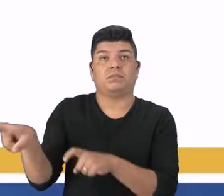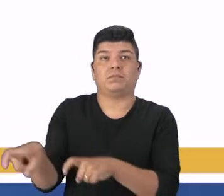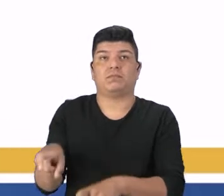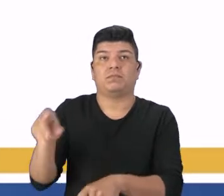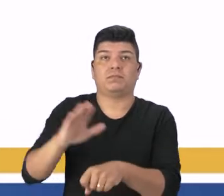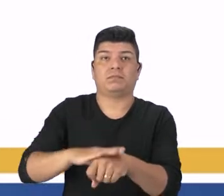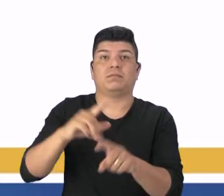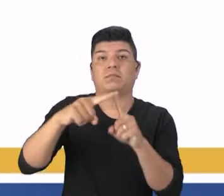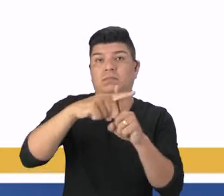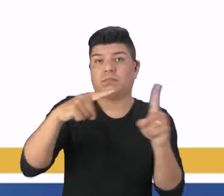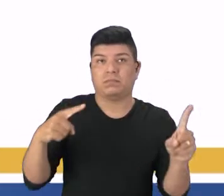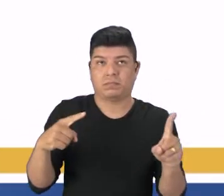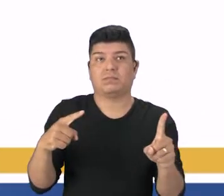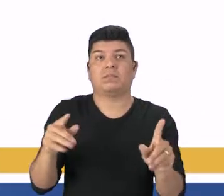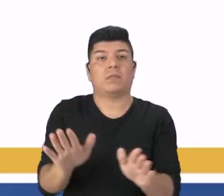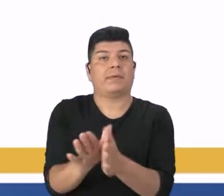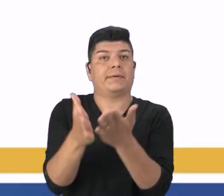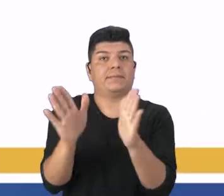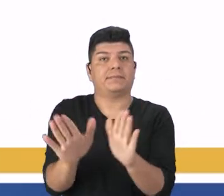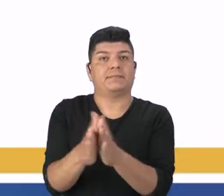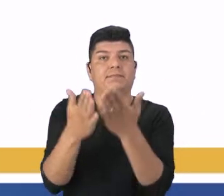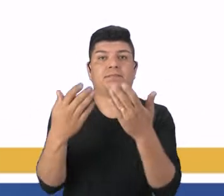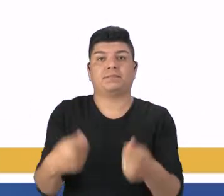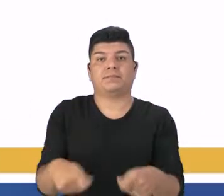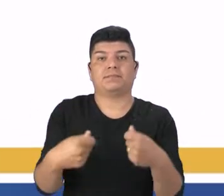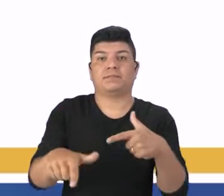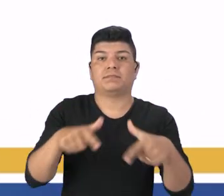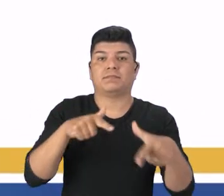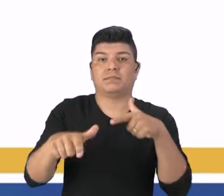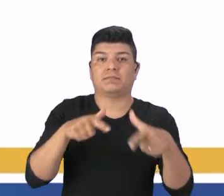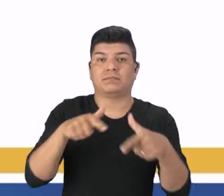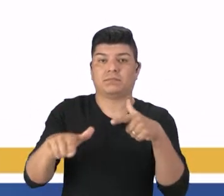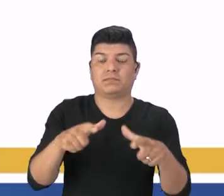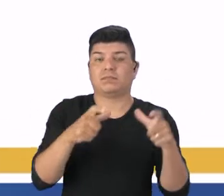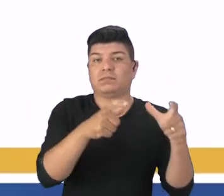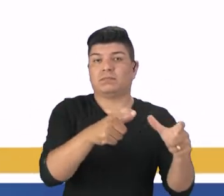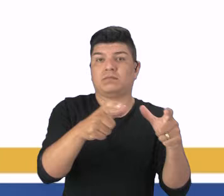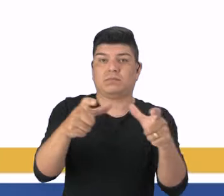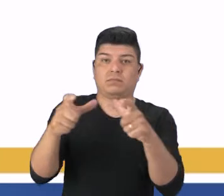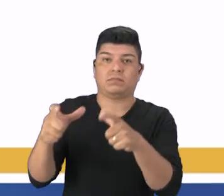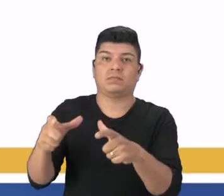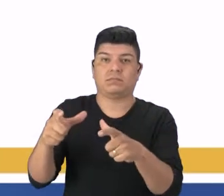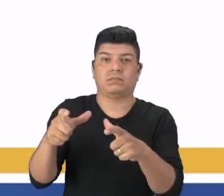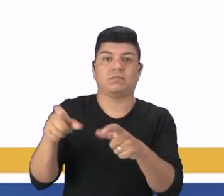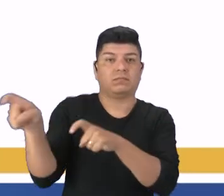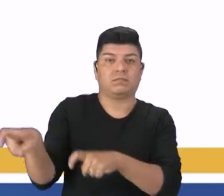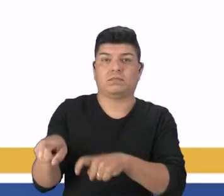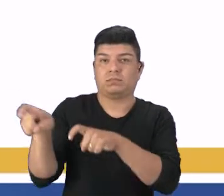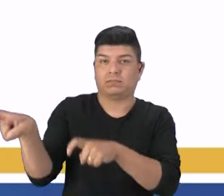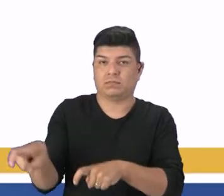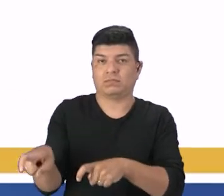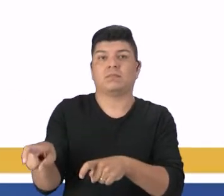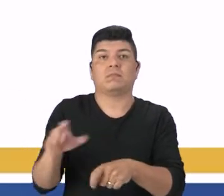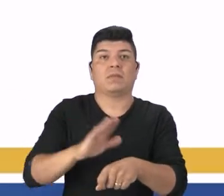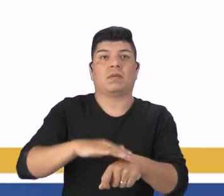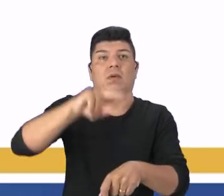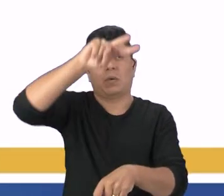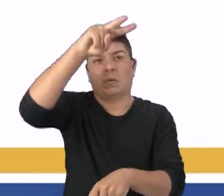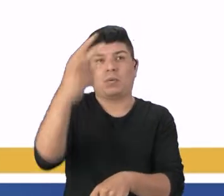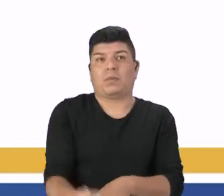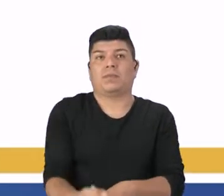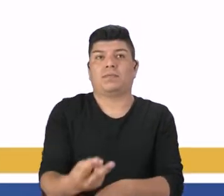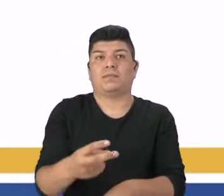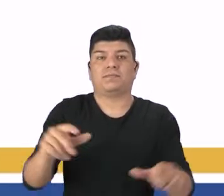da população extremamente pobre depende do trabalho nas lavouras e fazendas. Mais de 2 bilhões de